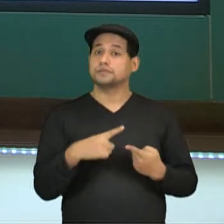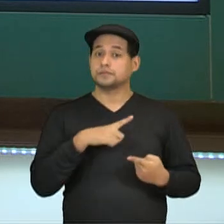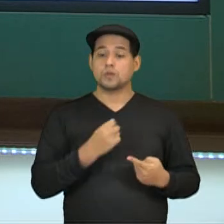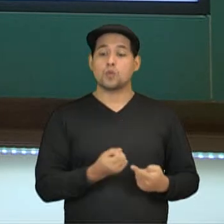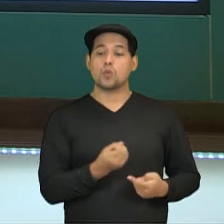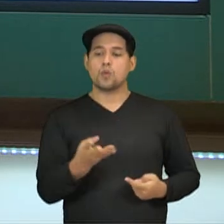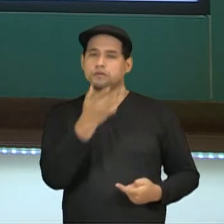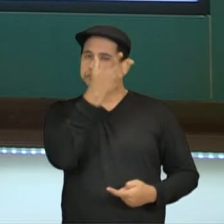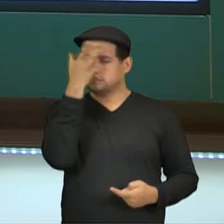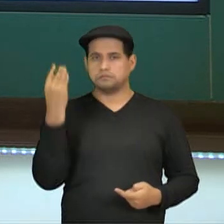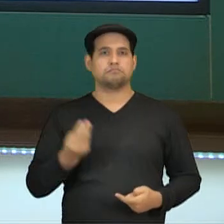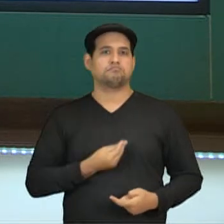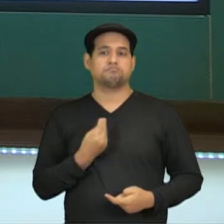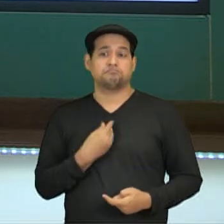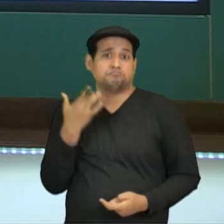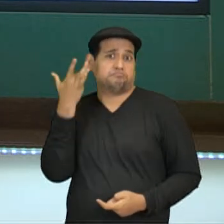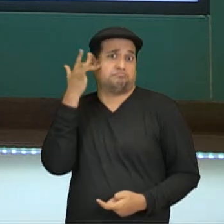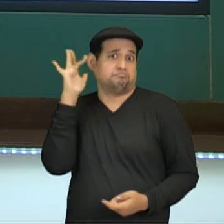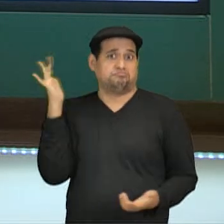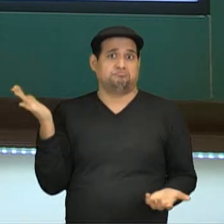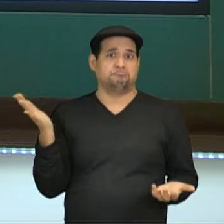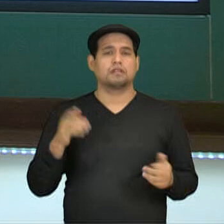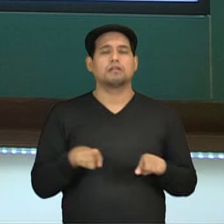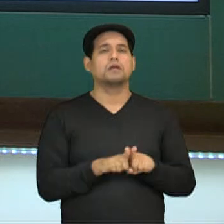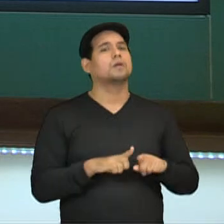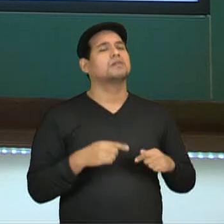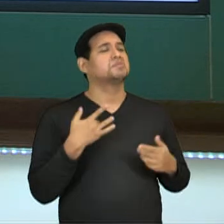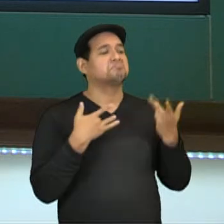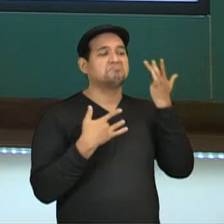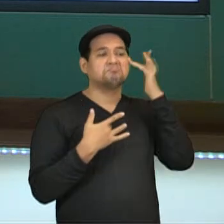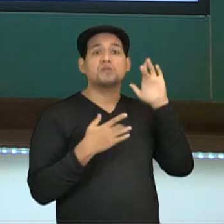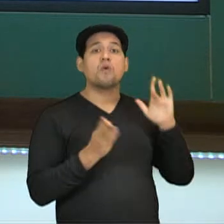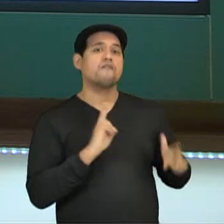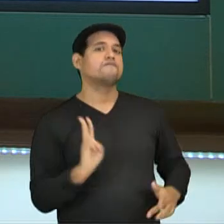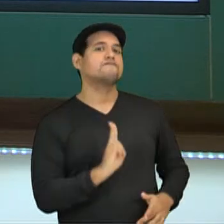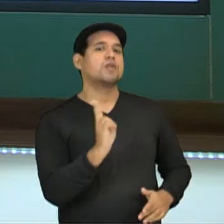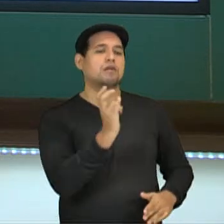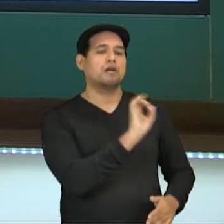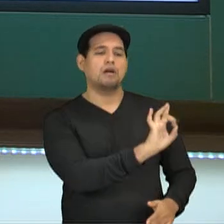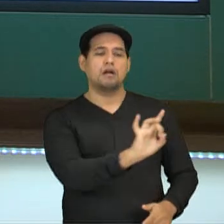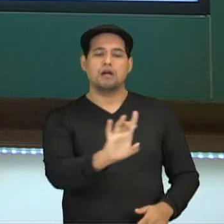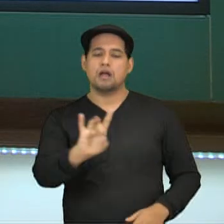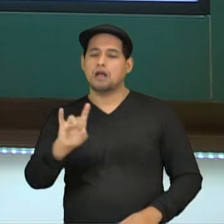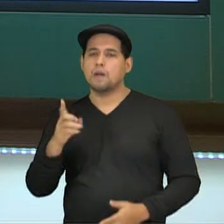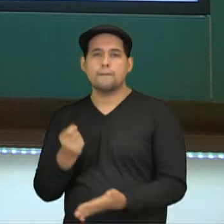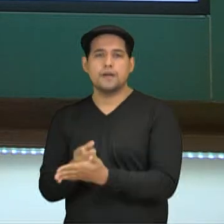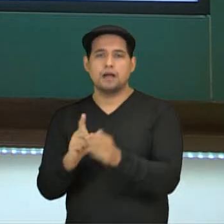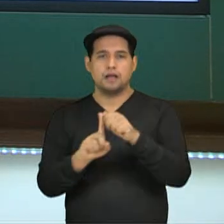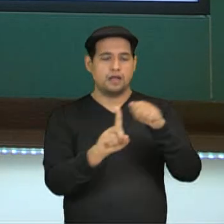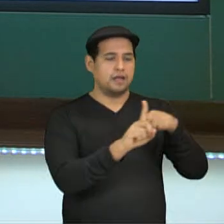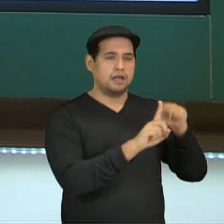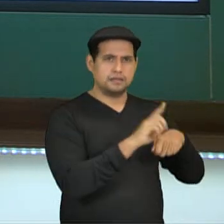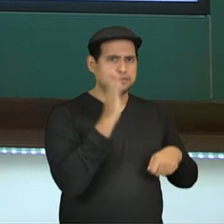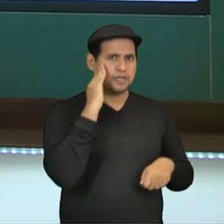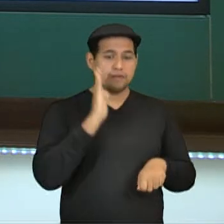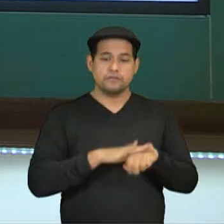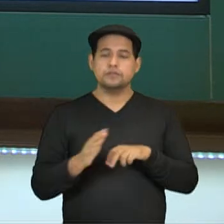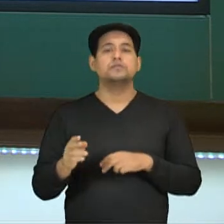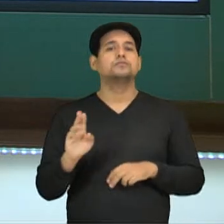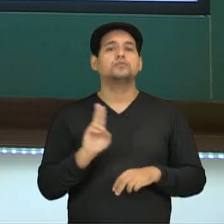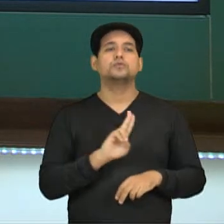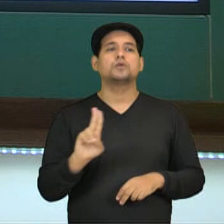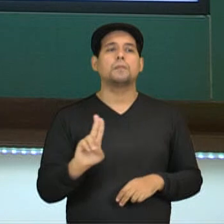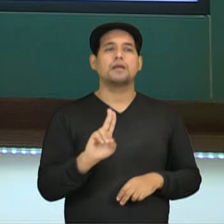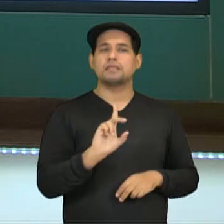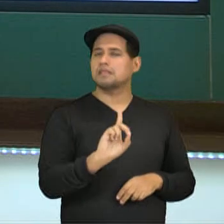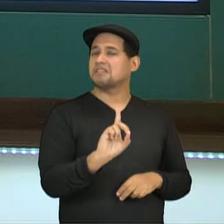de moradores, eu não sei. E eu também não sei o valor que cada um paga por mês, sabemos? Vou chamar de D, um